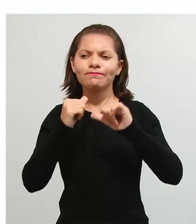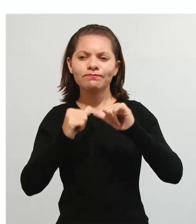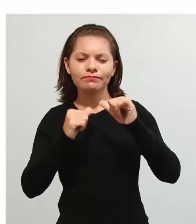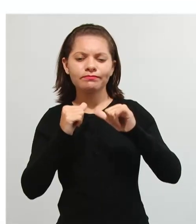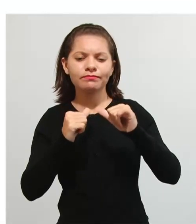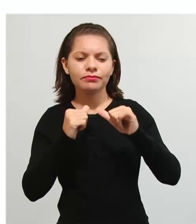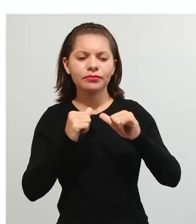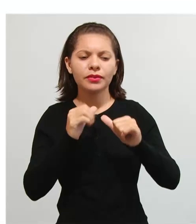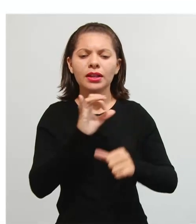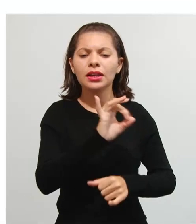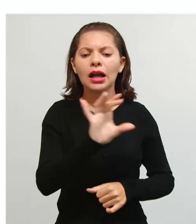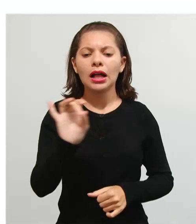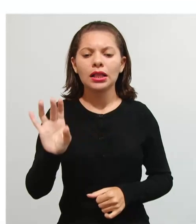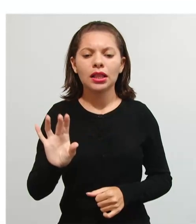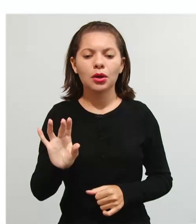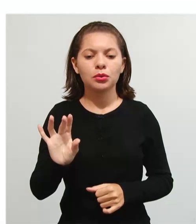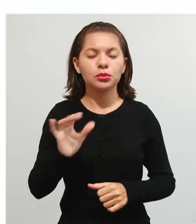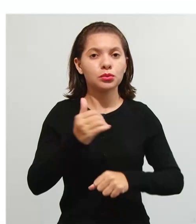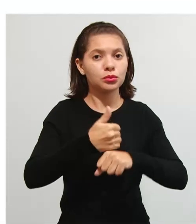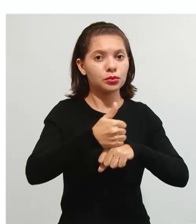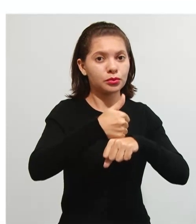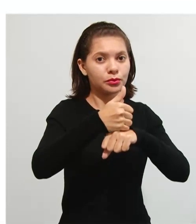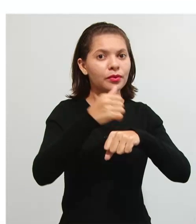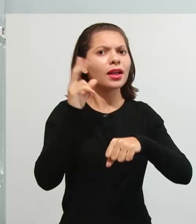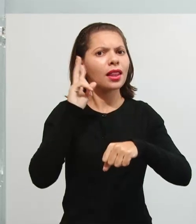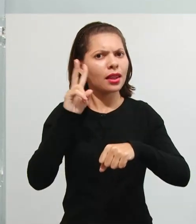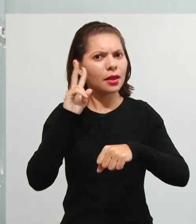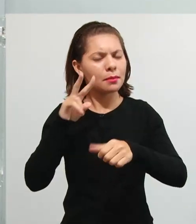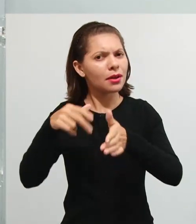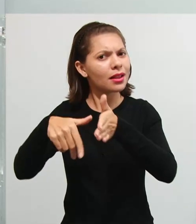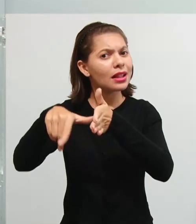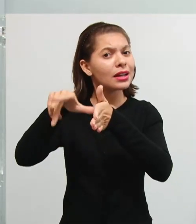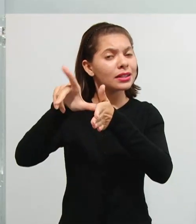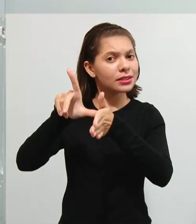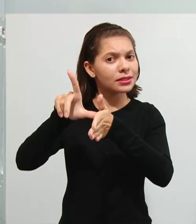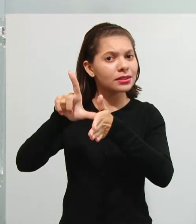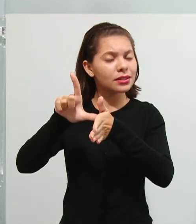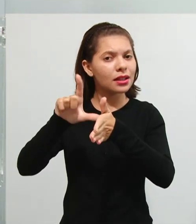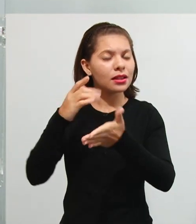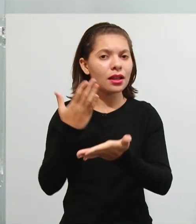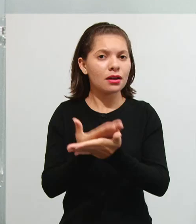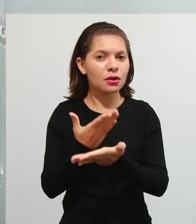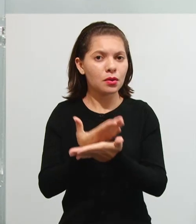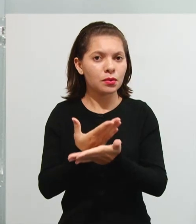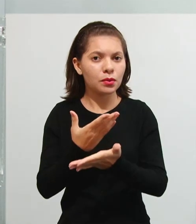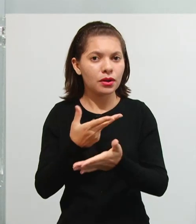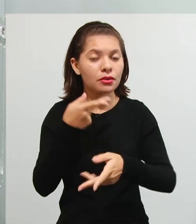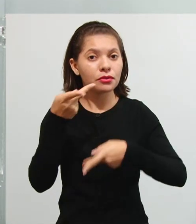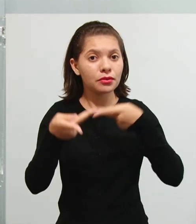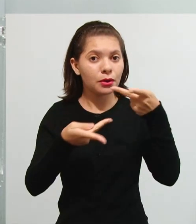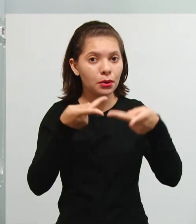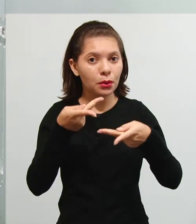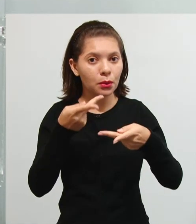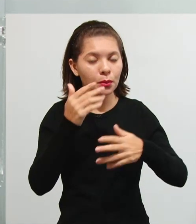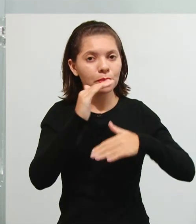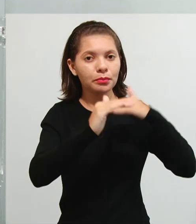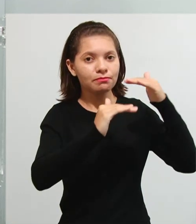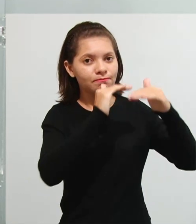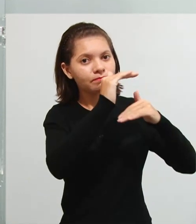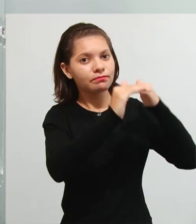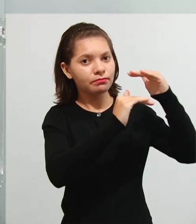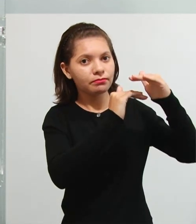de cada um dos seus trabalhadores. Lembra lá no início, quando a gente falou da questão do desenvolvimento,